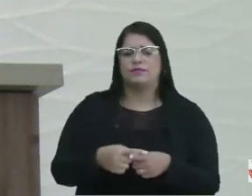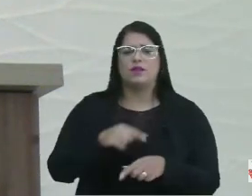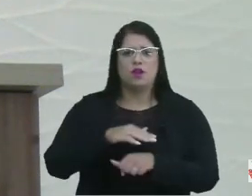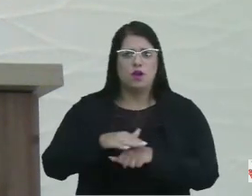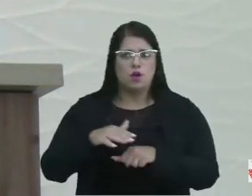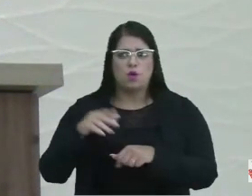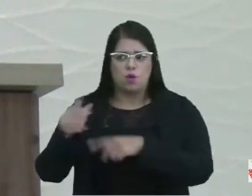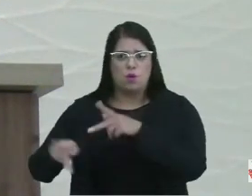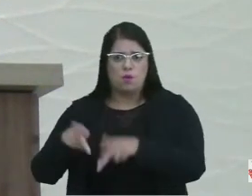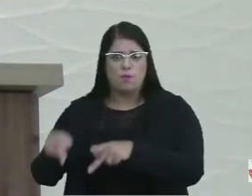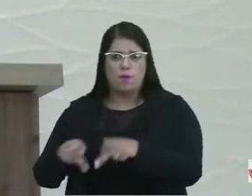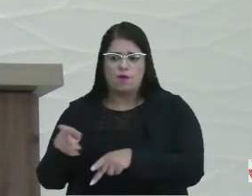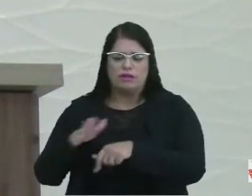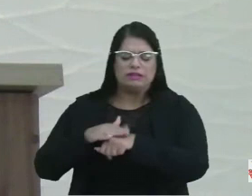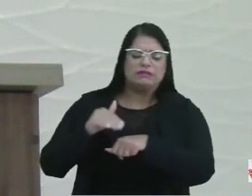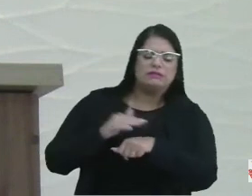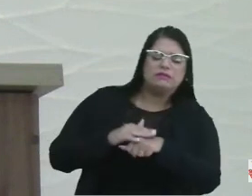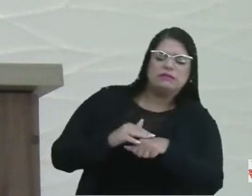eu vou lá